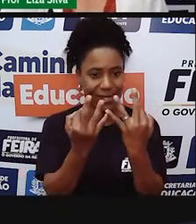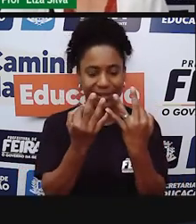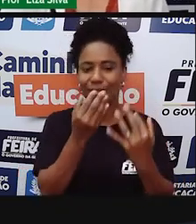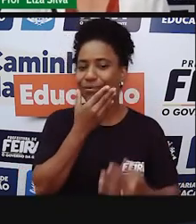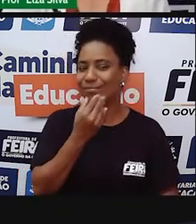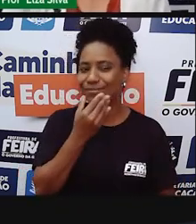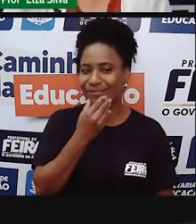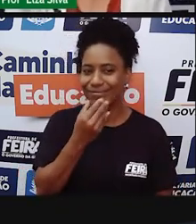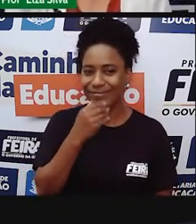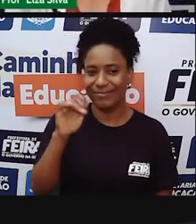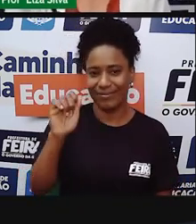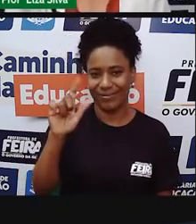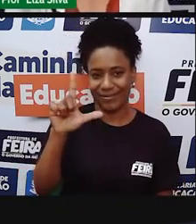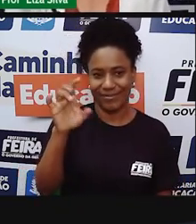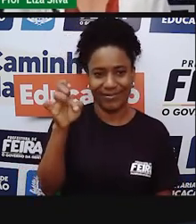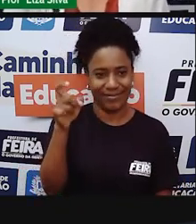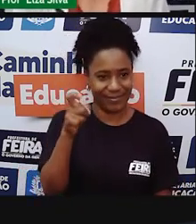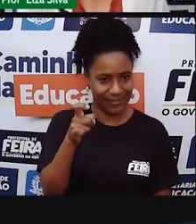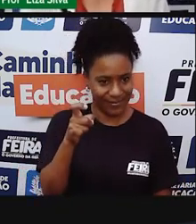students? So.